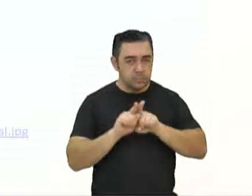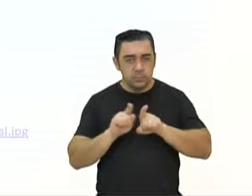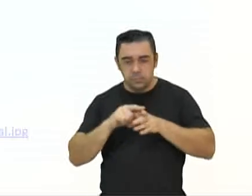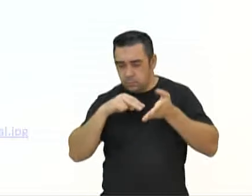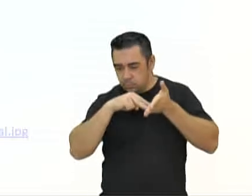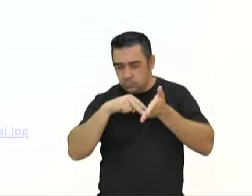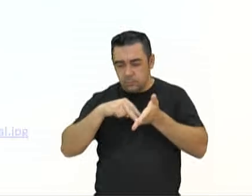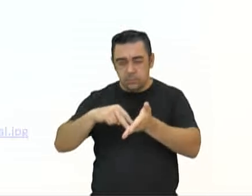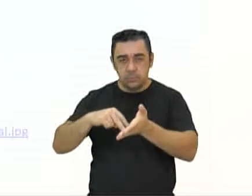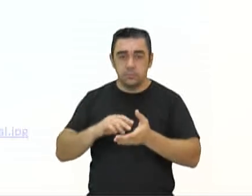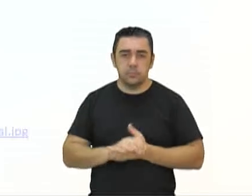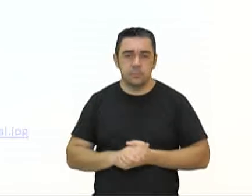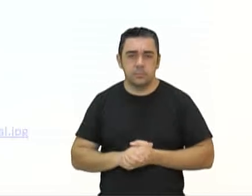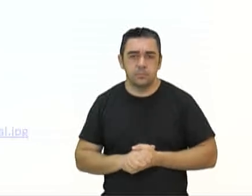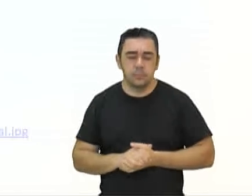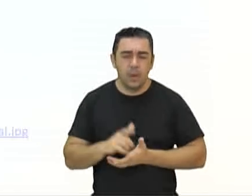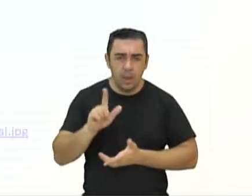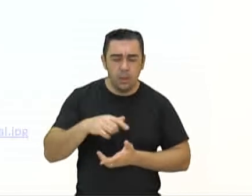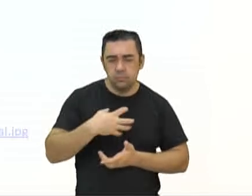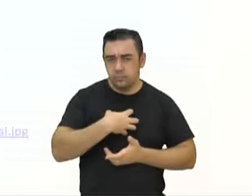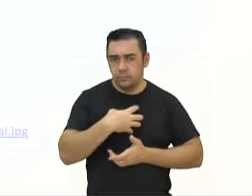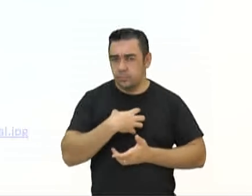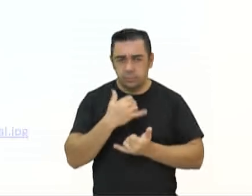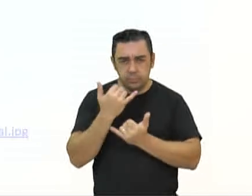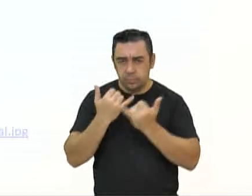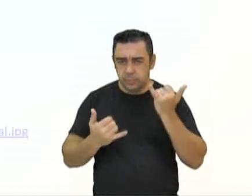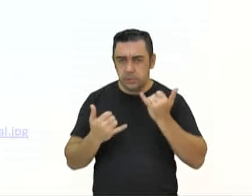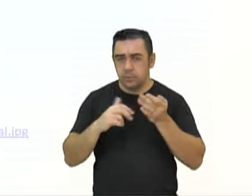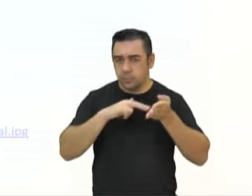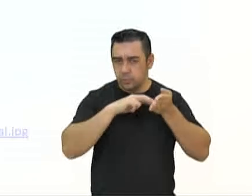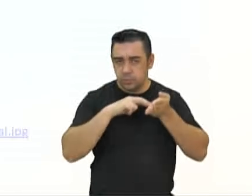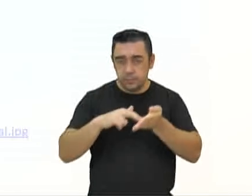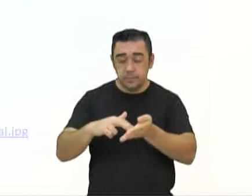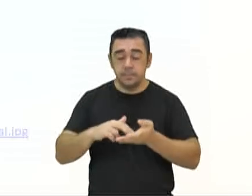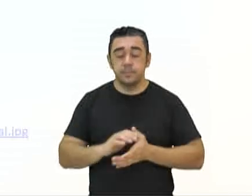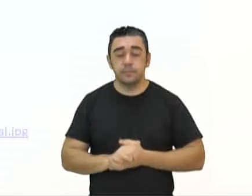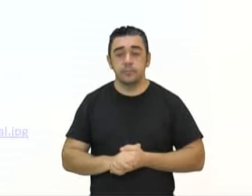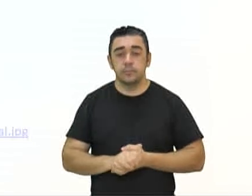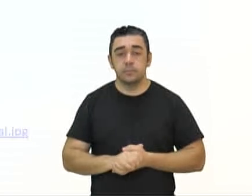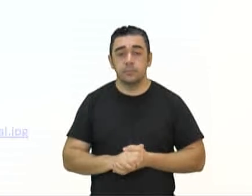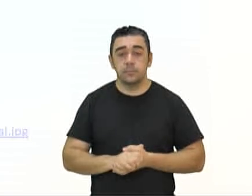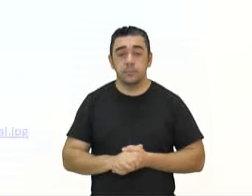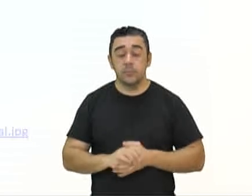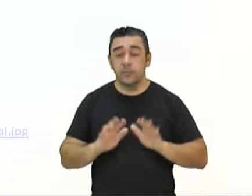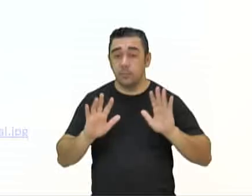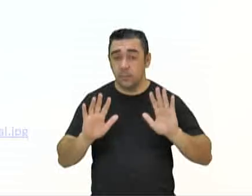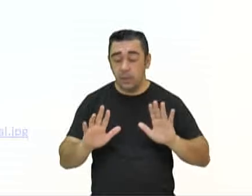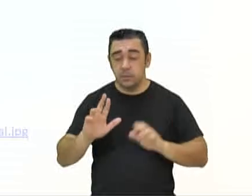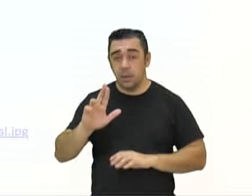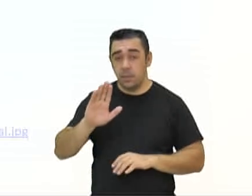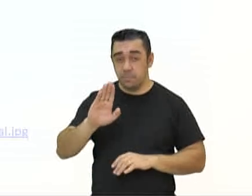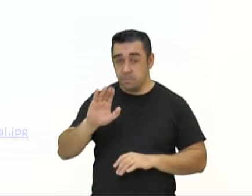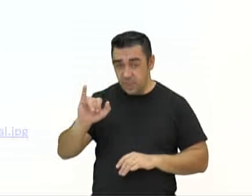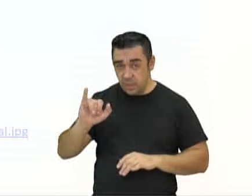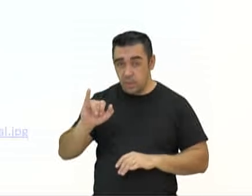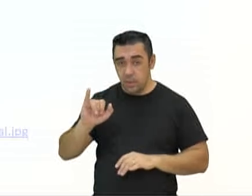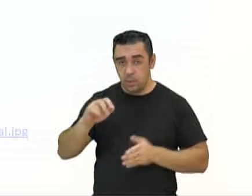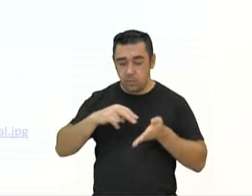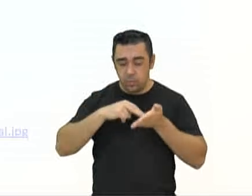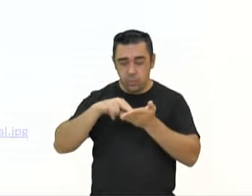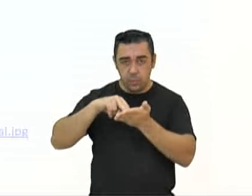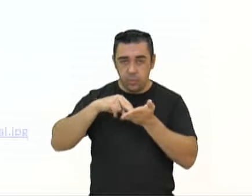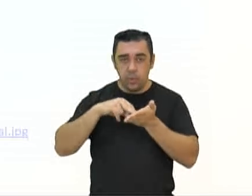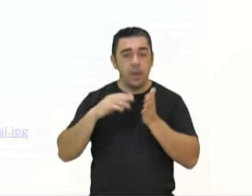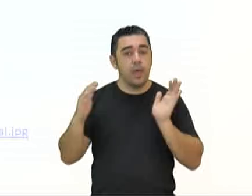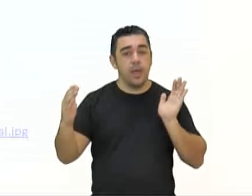flutuação. O formato delas é muito parecido com a prancha de surf. As bidirecionais.